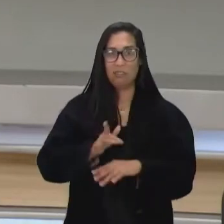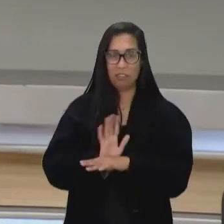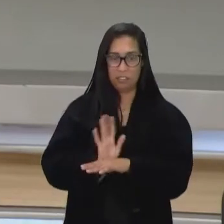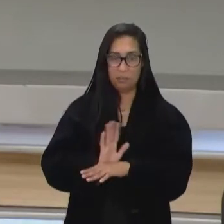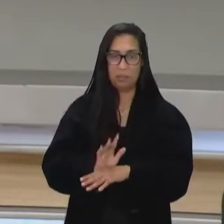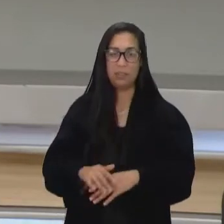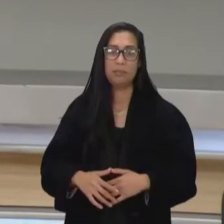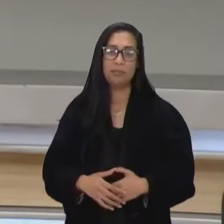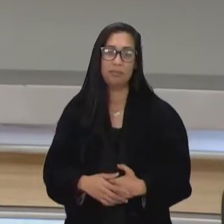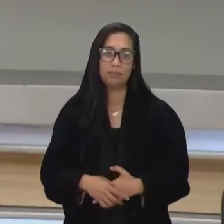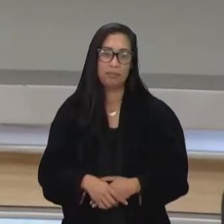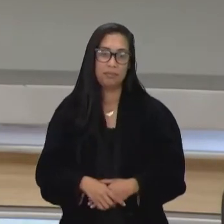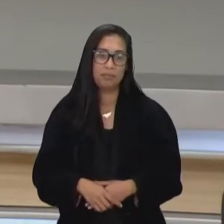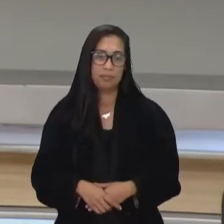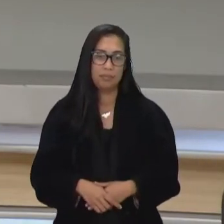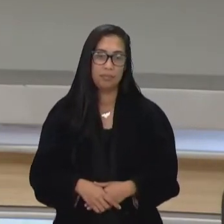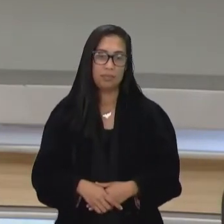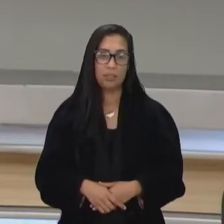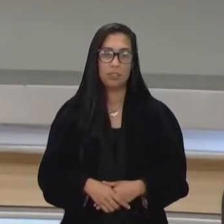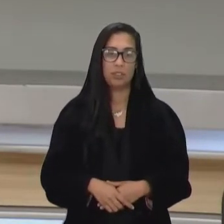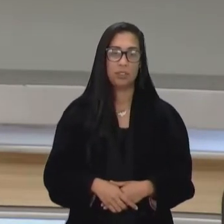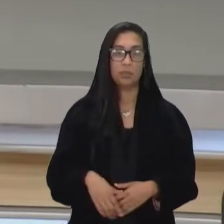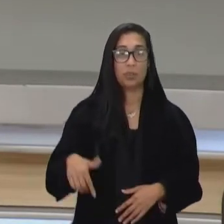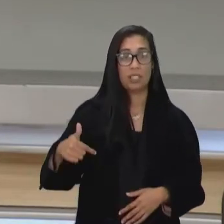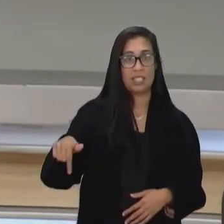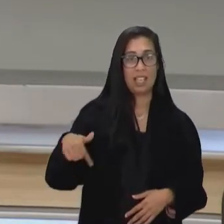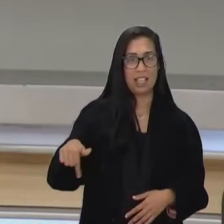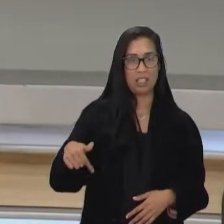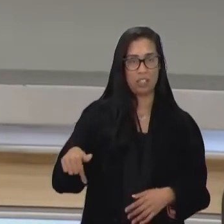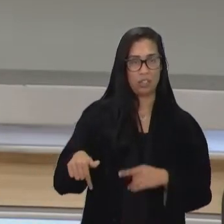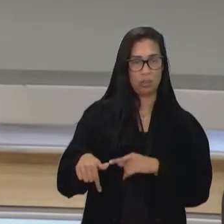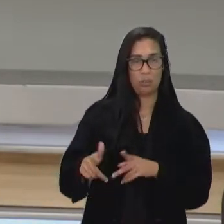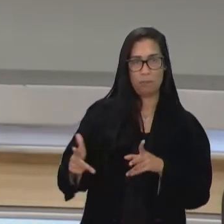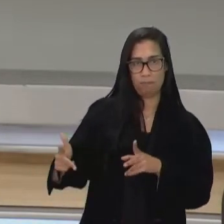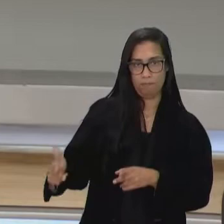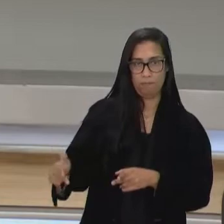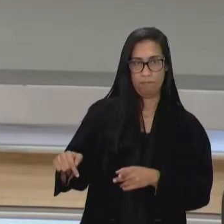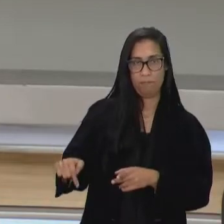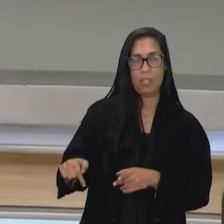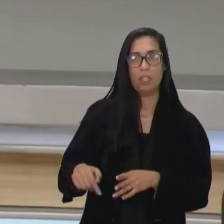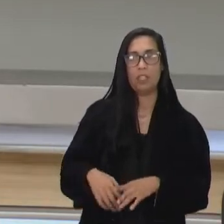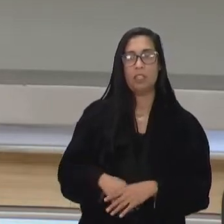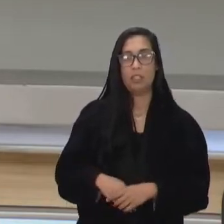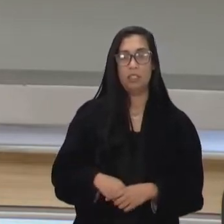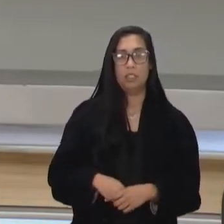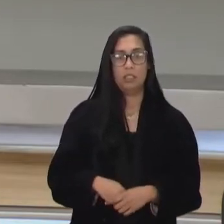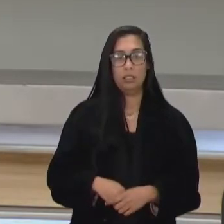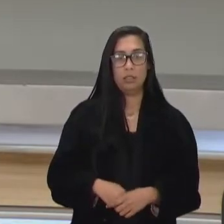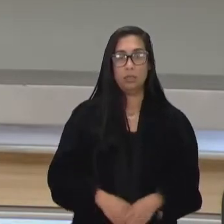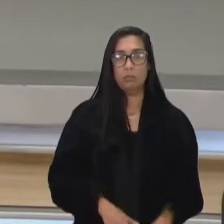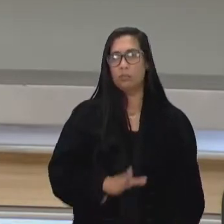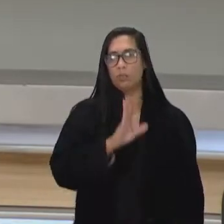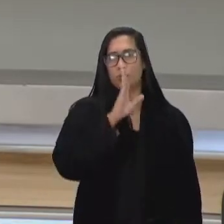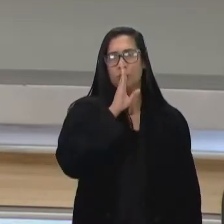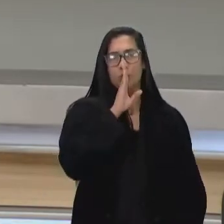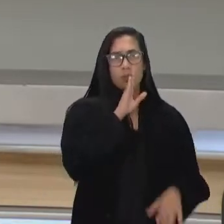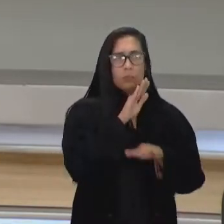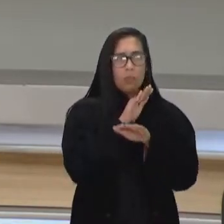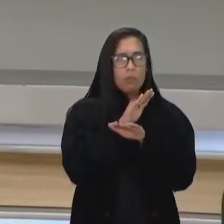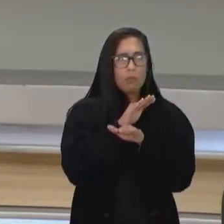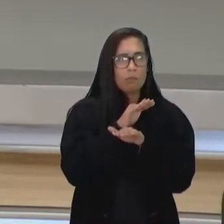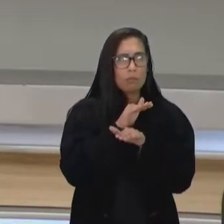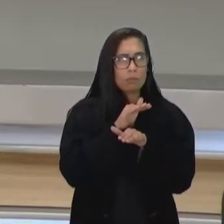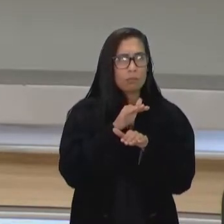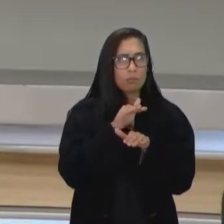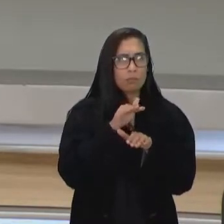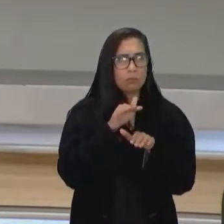filme, se eu não me engano, no 7º episódio, o que acontece? Tem uma cena que fica um silêncio total no